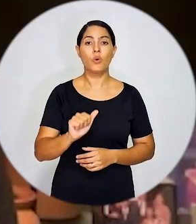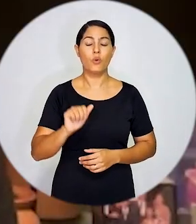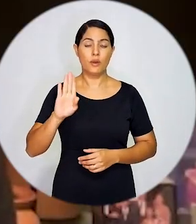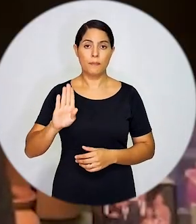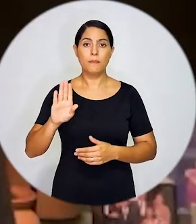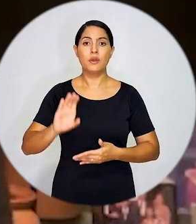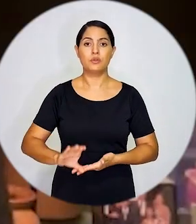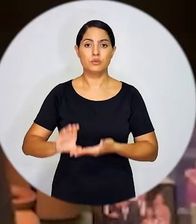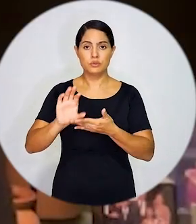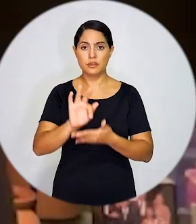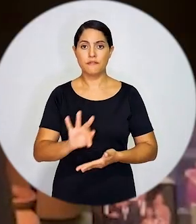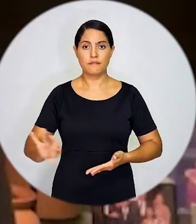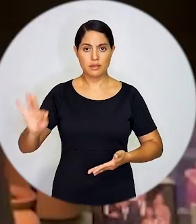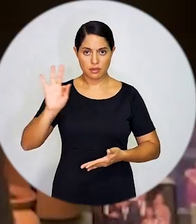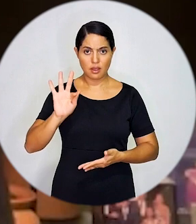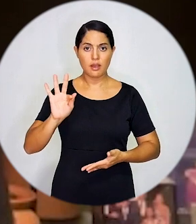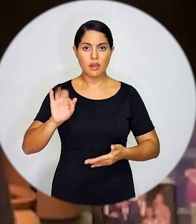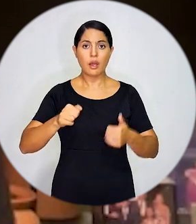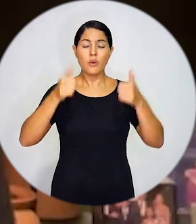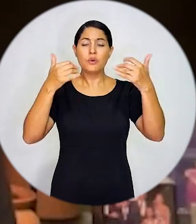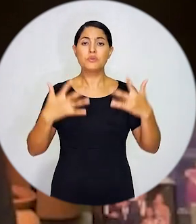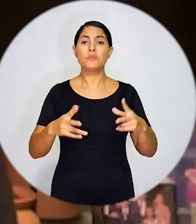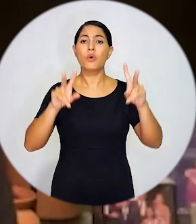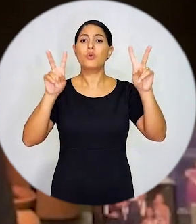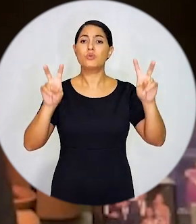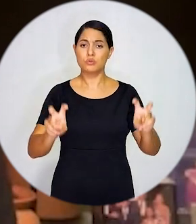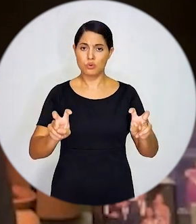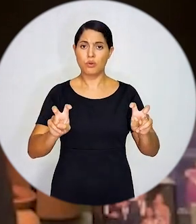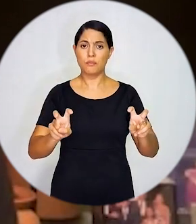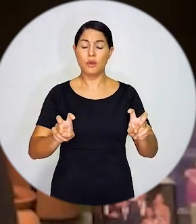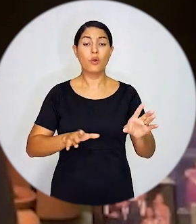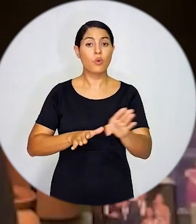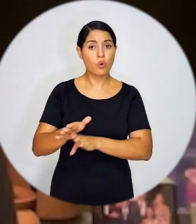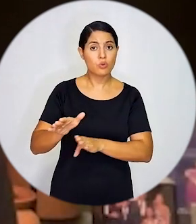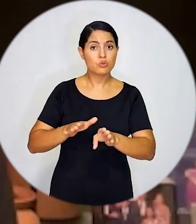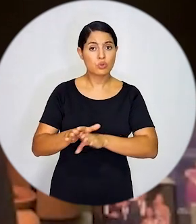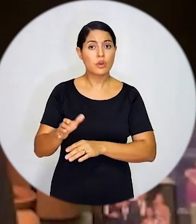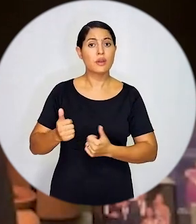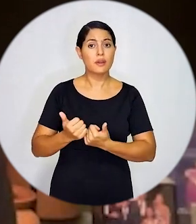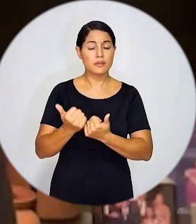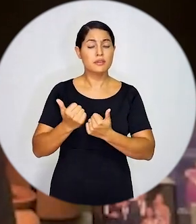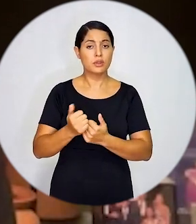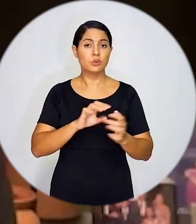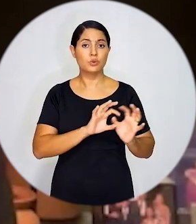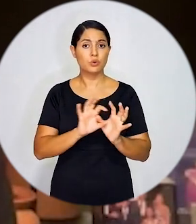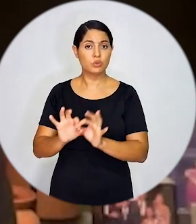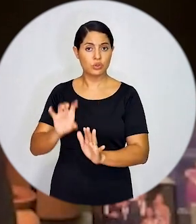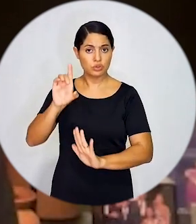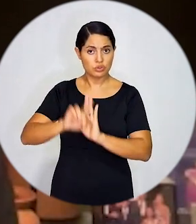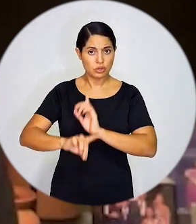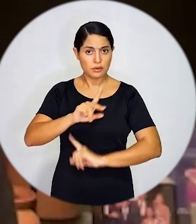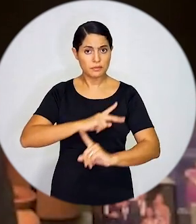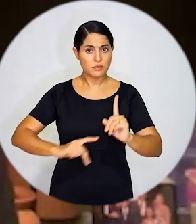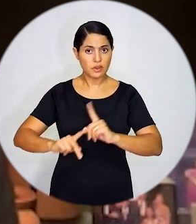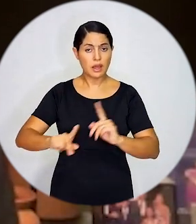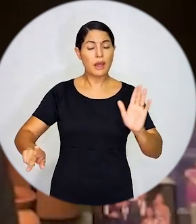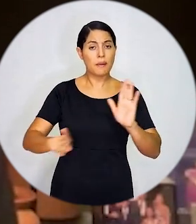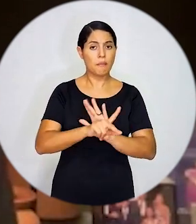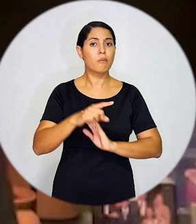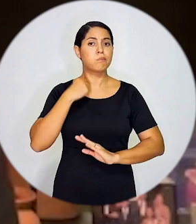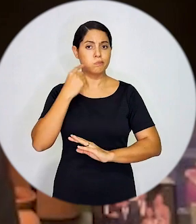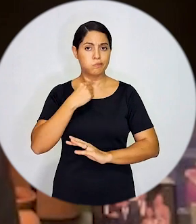Federal da OAB reafirmou a tese de que a atividade de consultoria e assessoria previdenciária